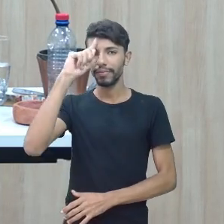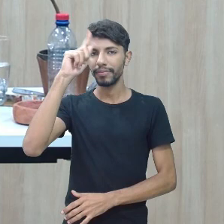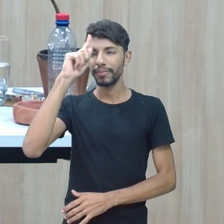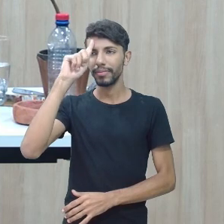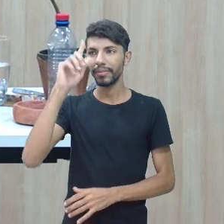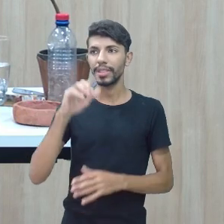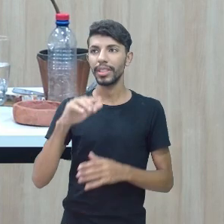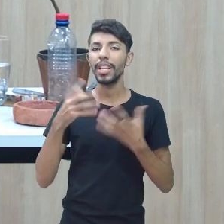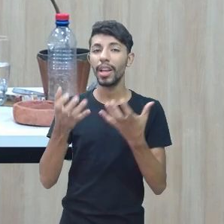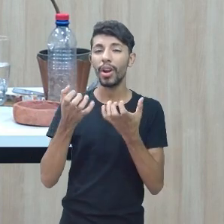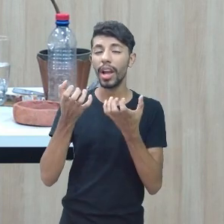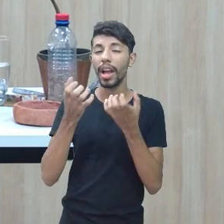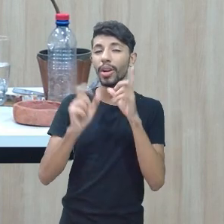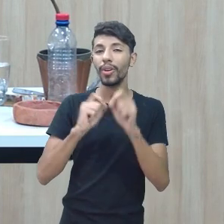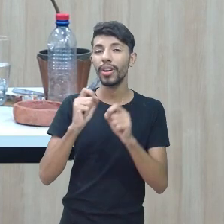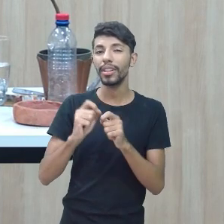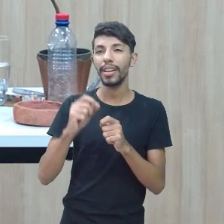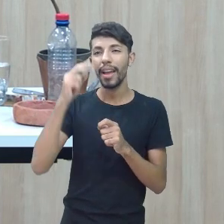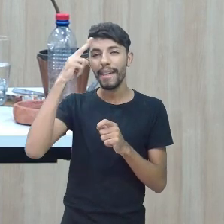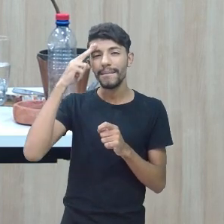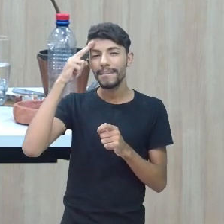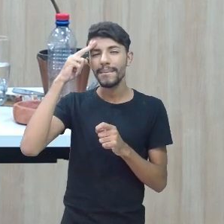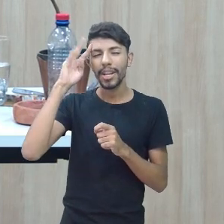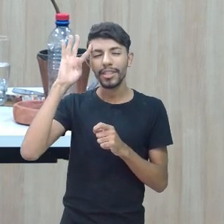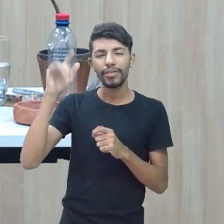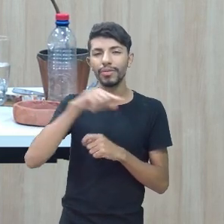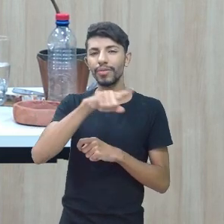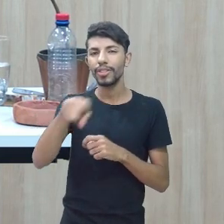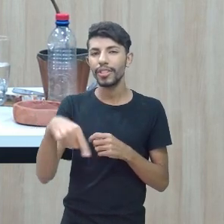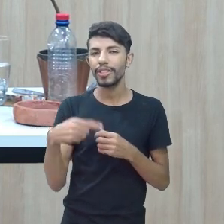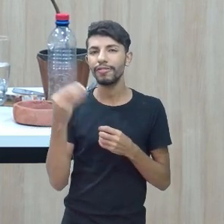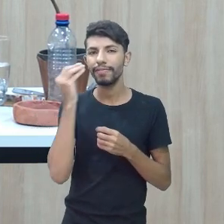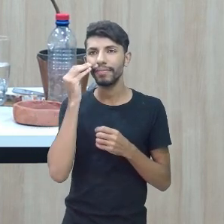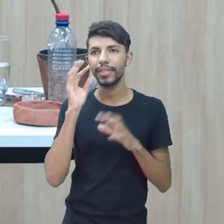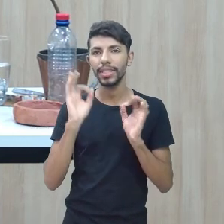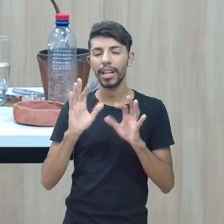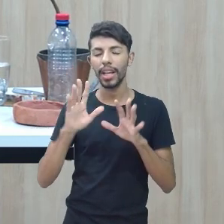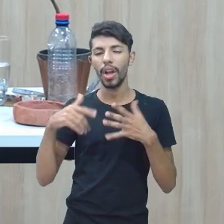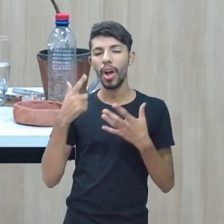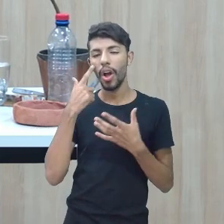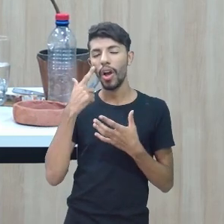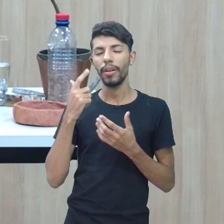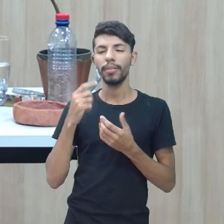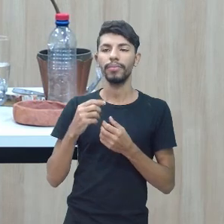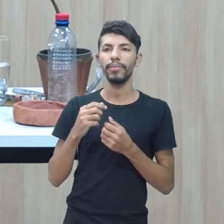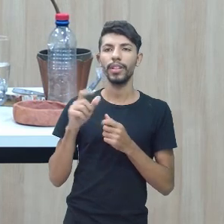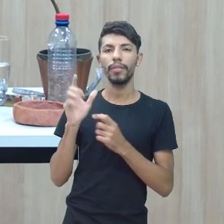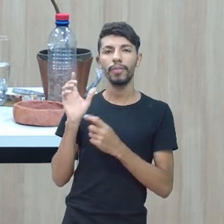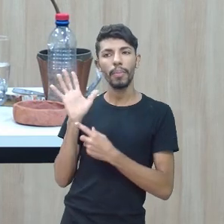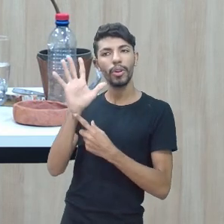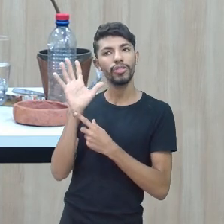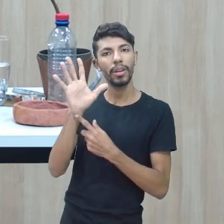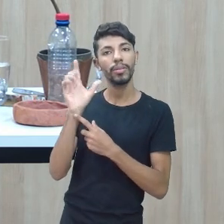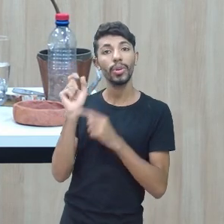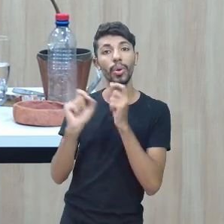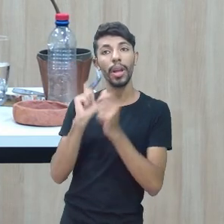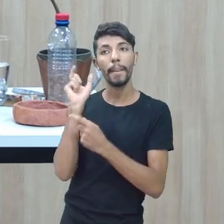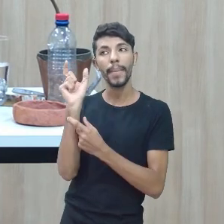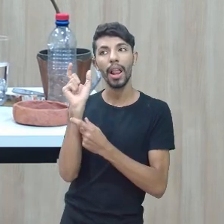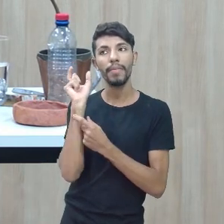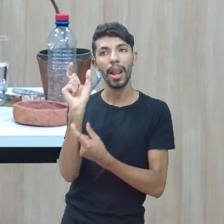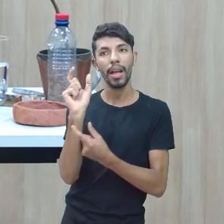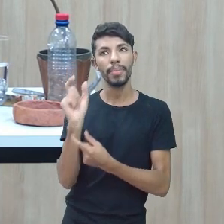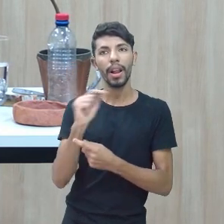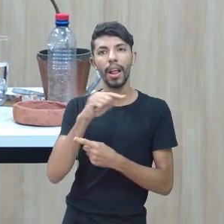a imaginação de vocês. Eu vou trazer agora as palavras e a gente vai imaginar as coisas. Vamos ver se vocês conseguem fazer